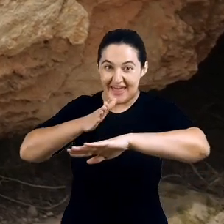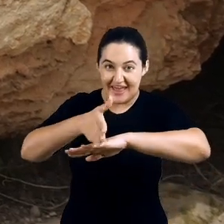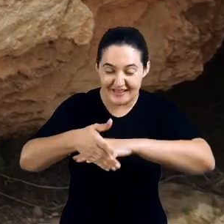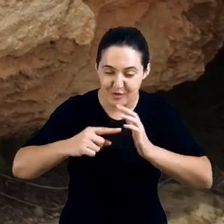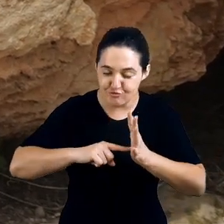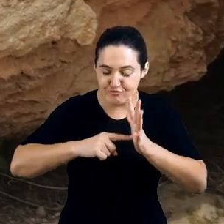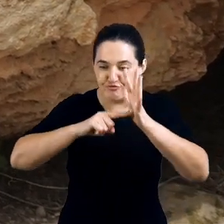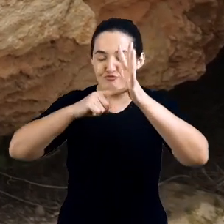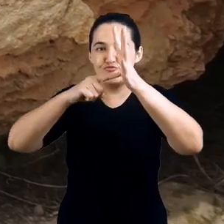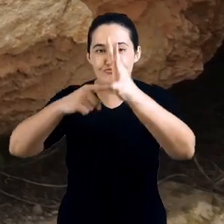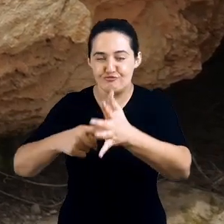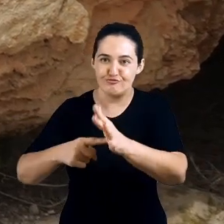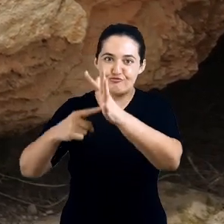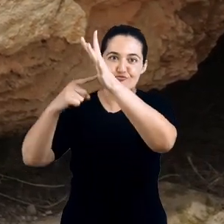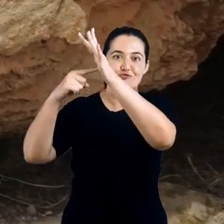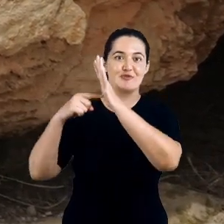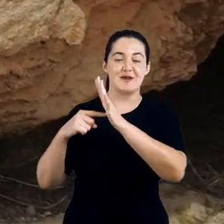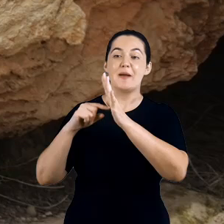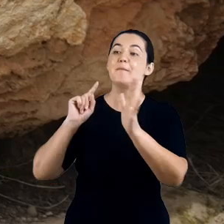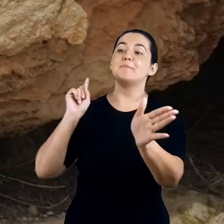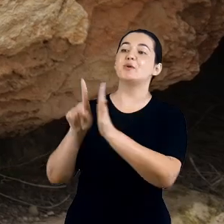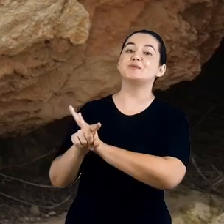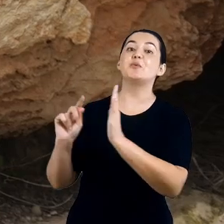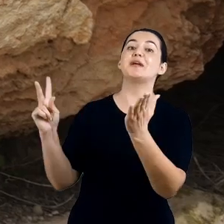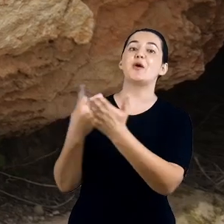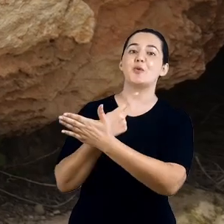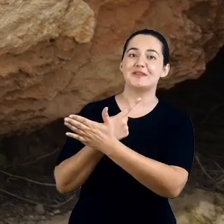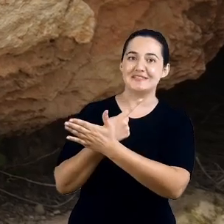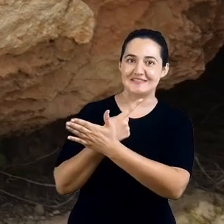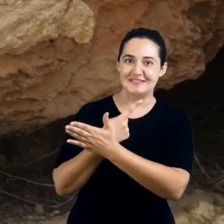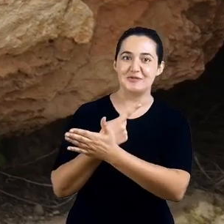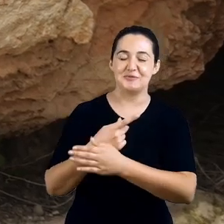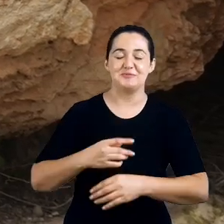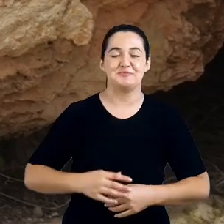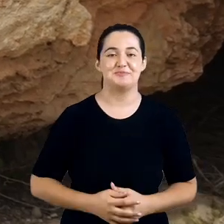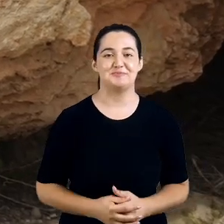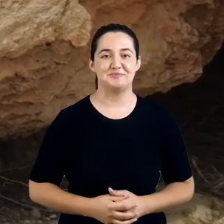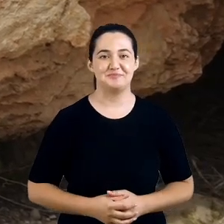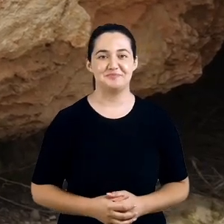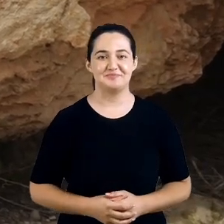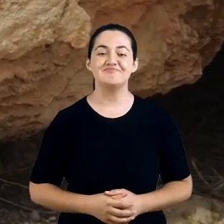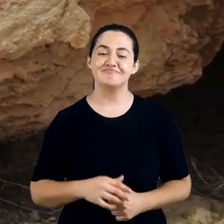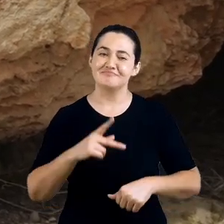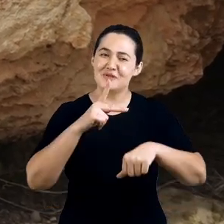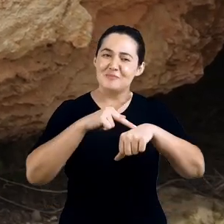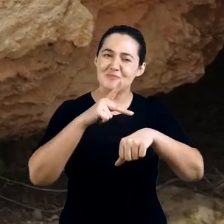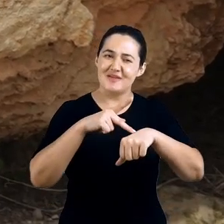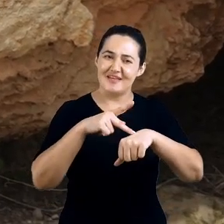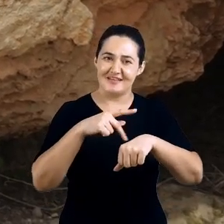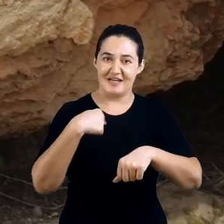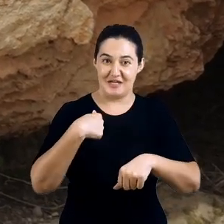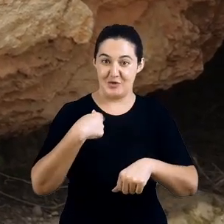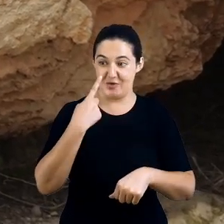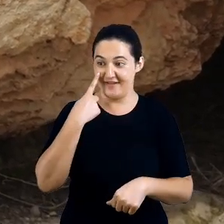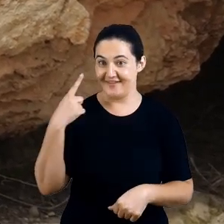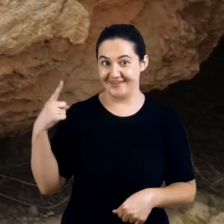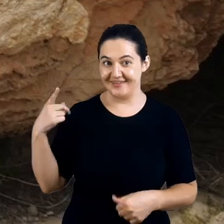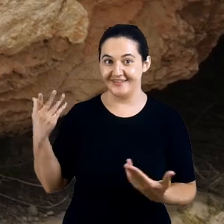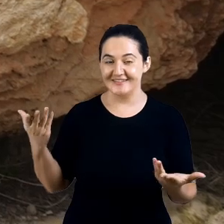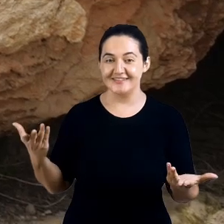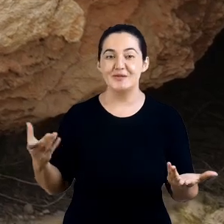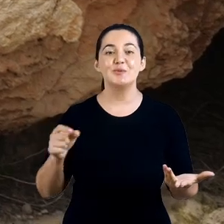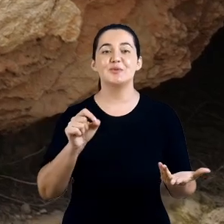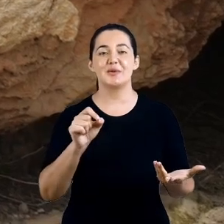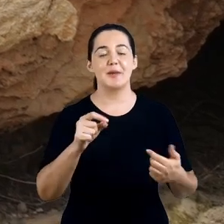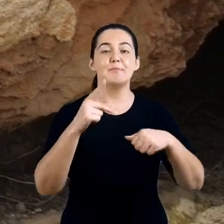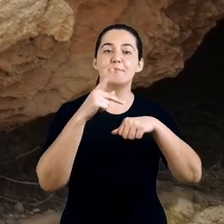perguntar a pessoas que não estão mais aqui o que aconteceu longo e longo tempo atrás. Essas pedras onde eu estou agora